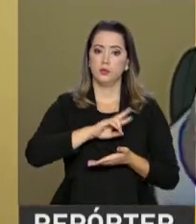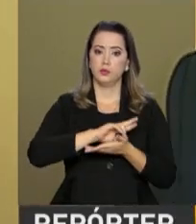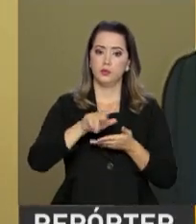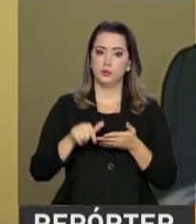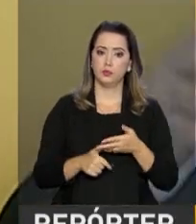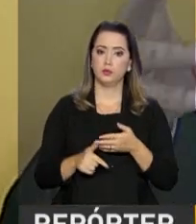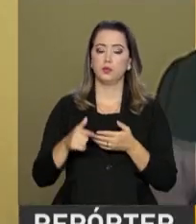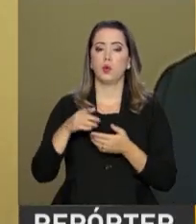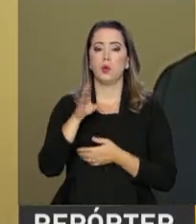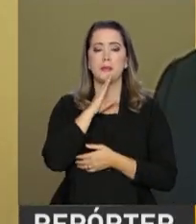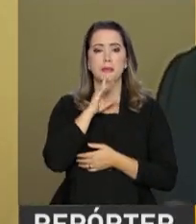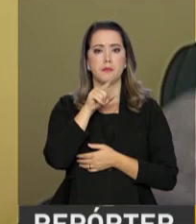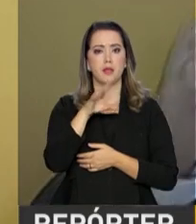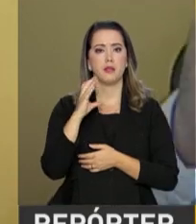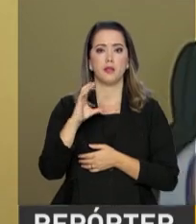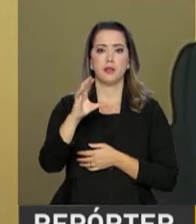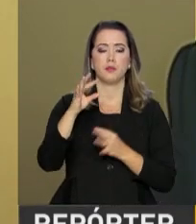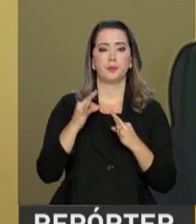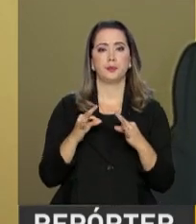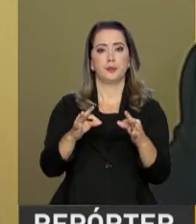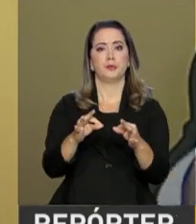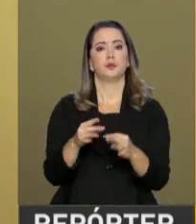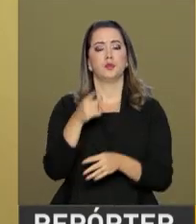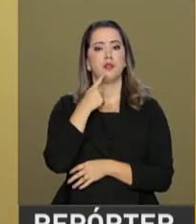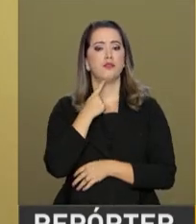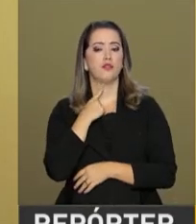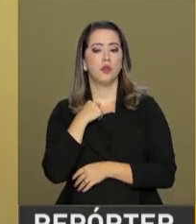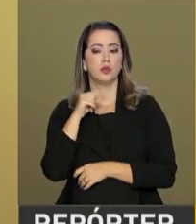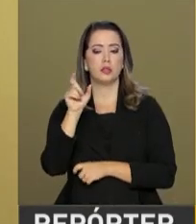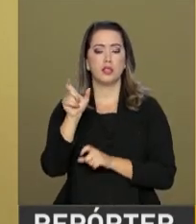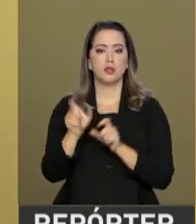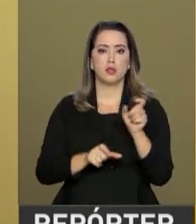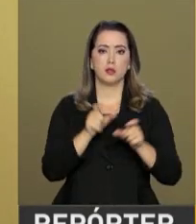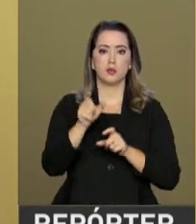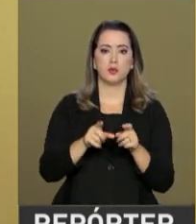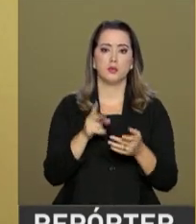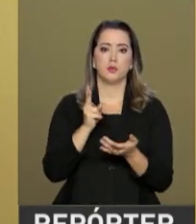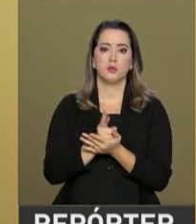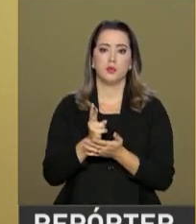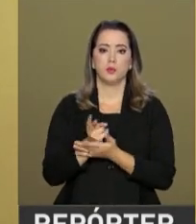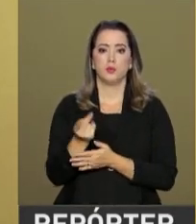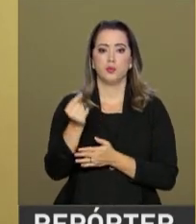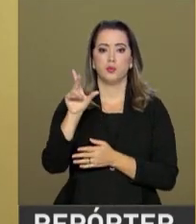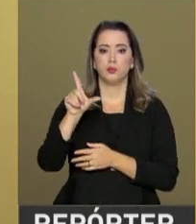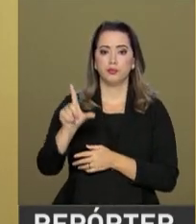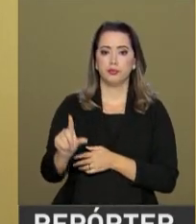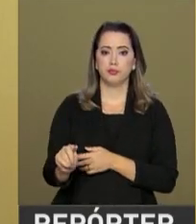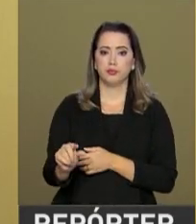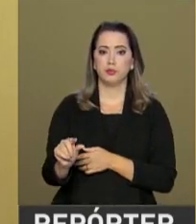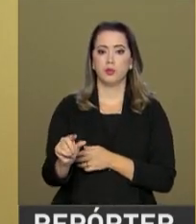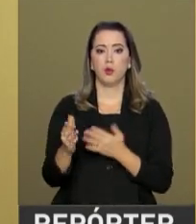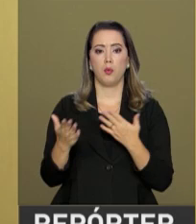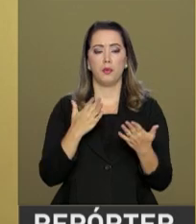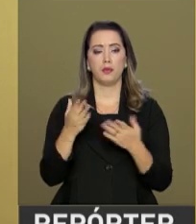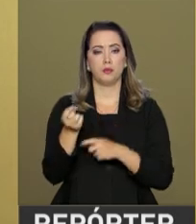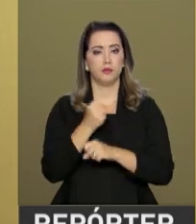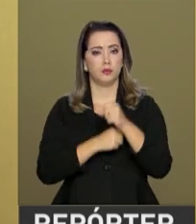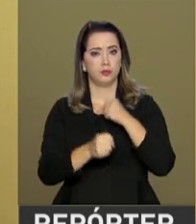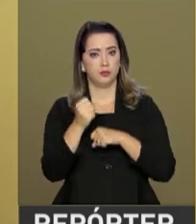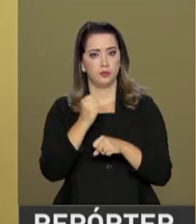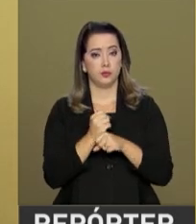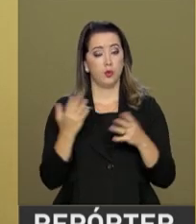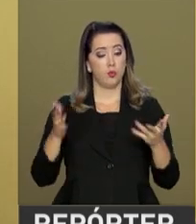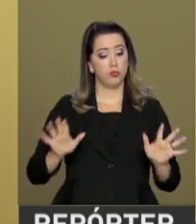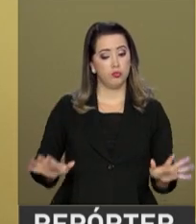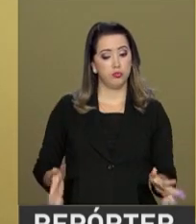e ciência e tecnologia é vontade do produtor embora os preços não sejam preços tão bons quanto foram no passado o volume de